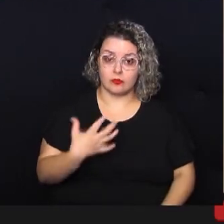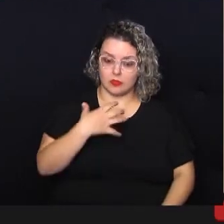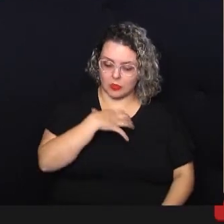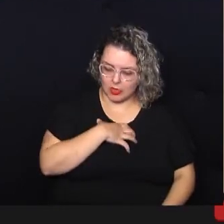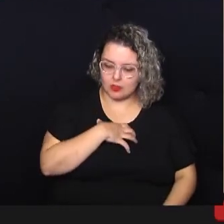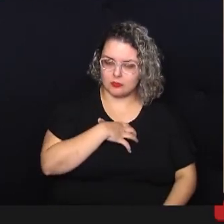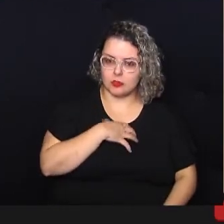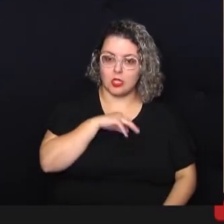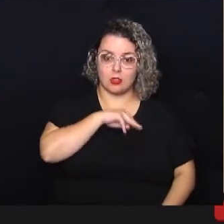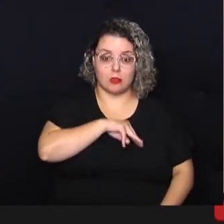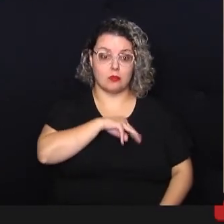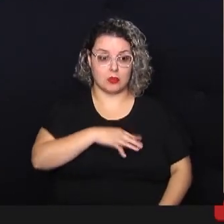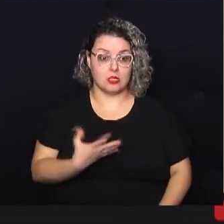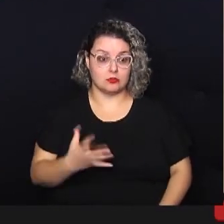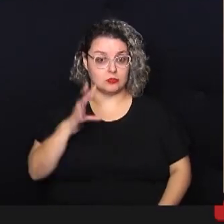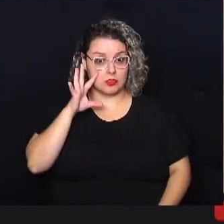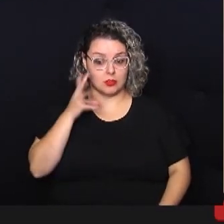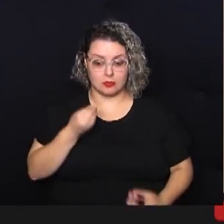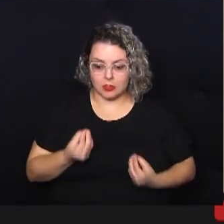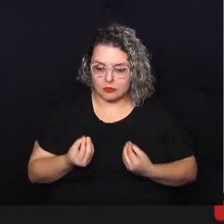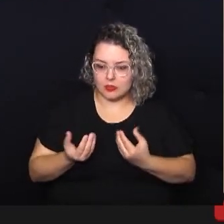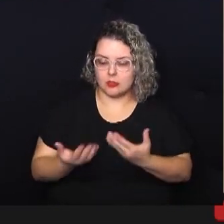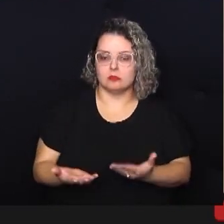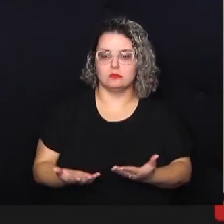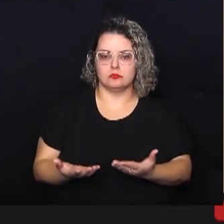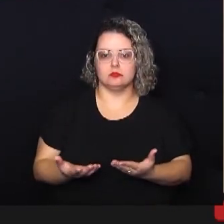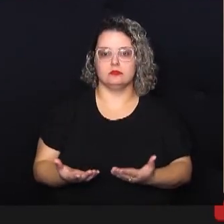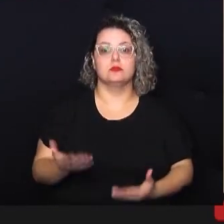uma missão de transmitir esse conhecimento que eu